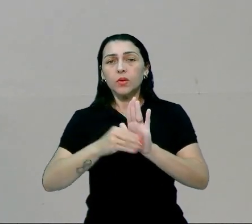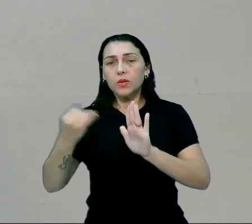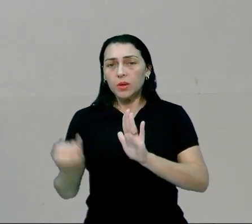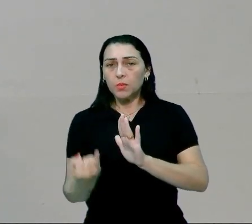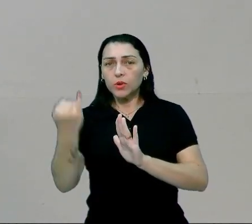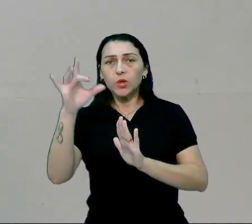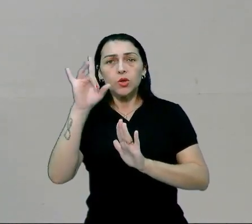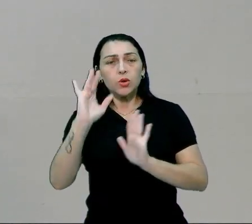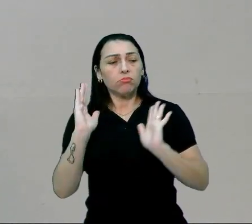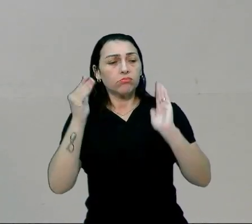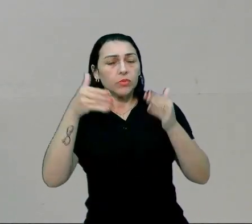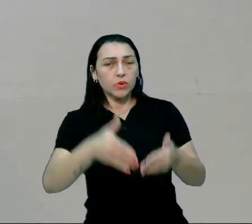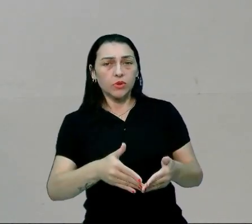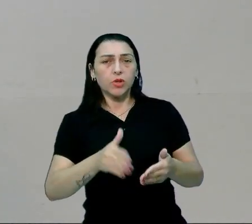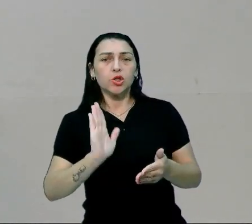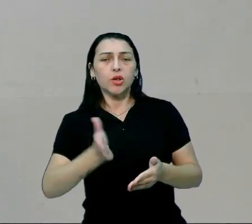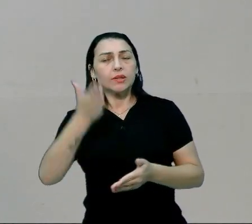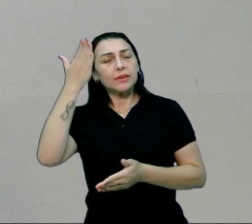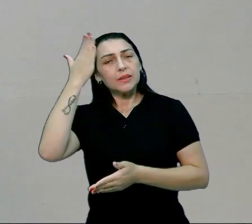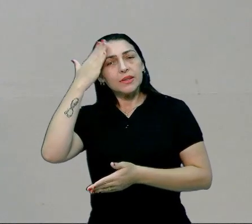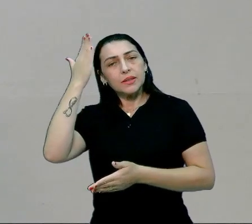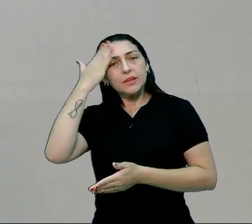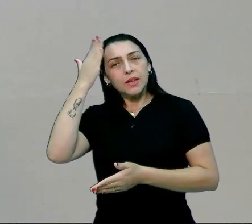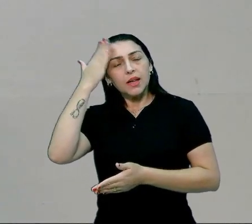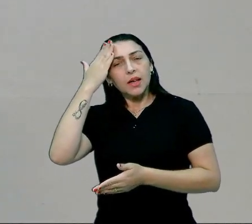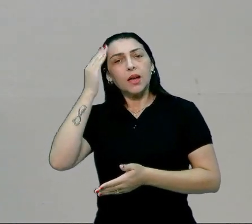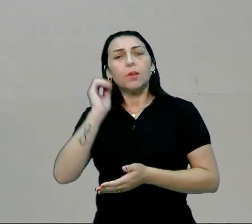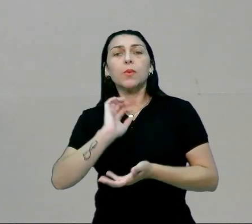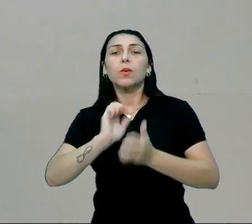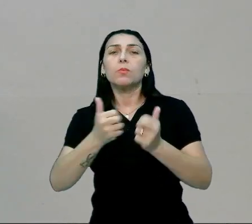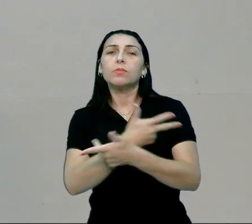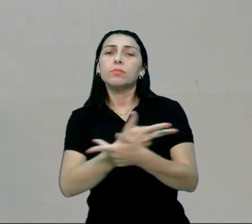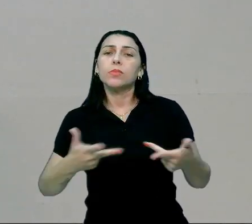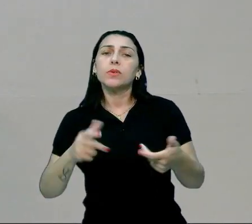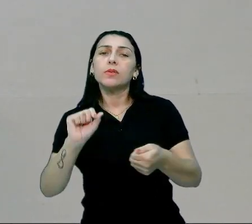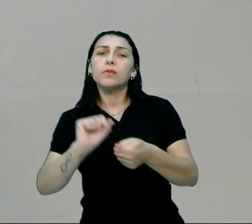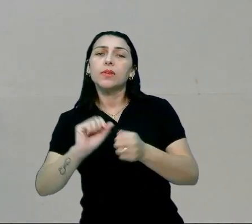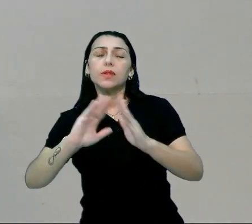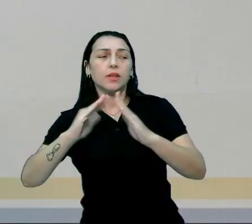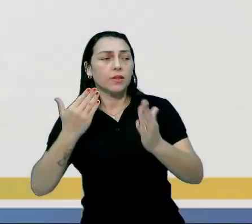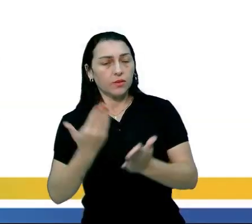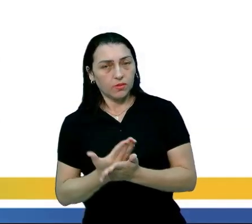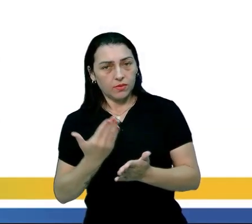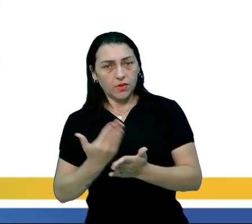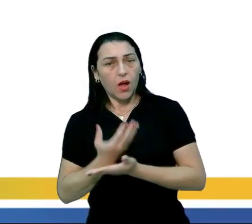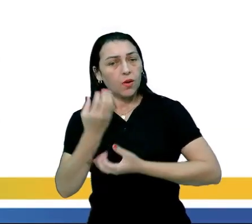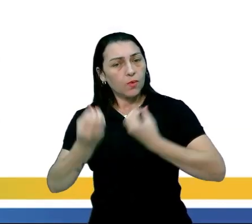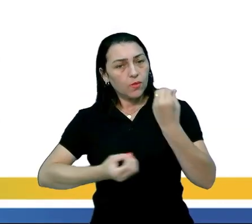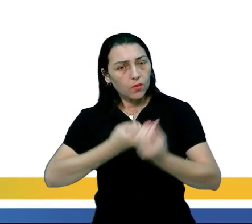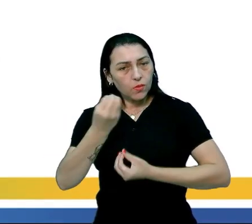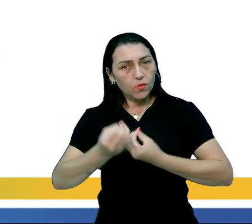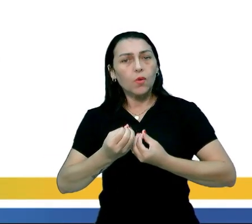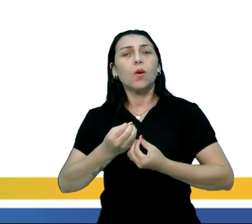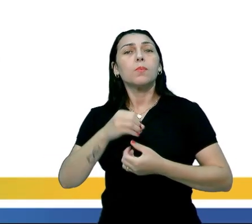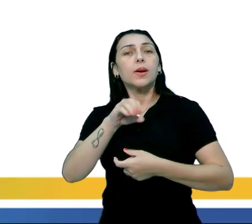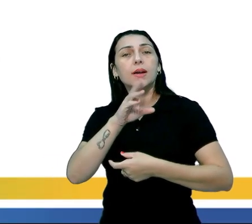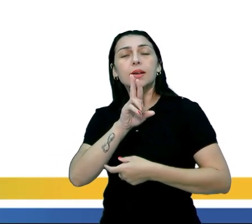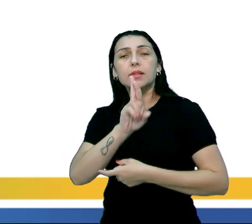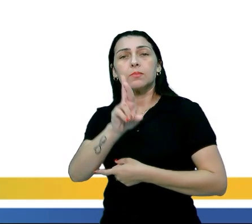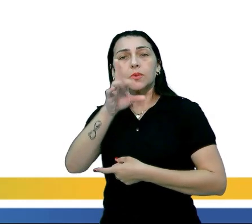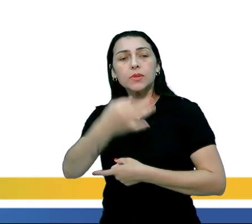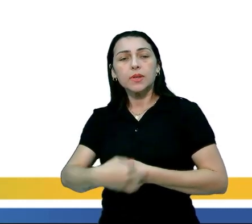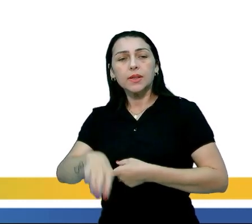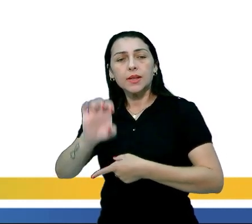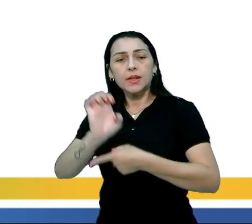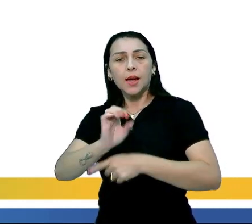foi só um direcionamento, a gente já sabe que é como que o esporte ele é trabalhado na escola, e aí como gabarito vai ser a